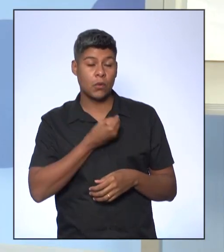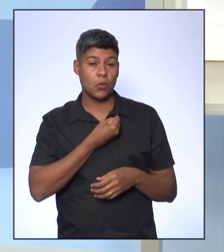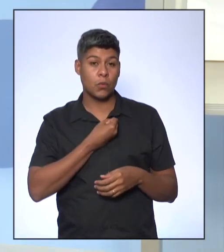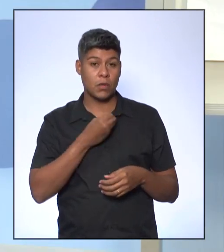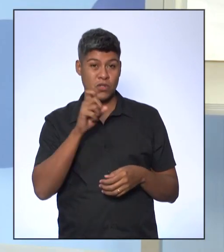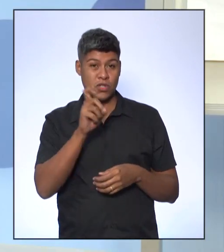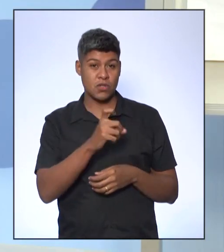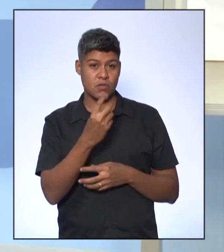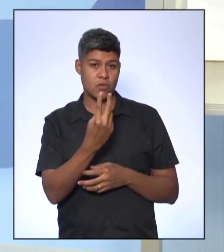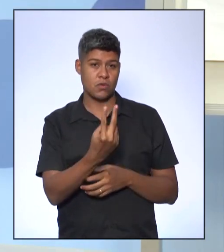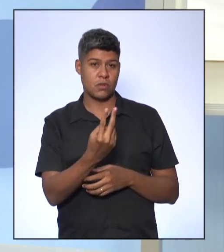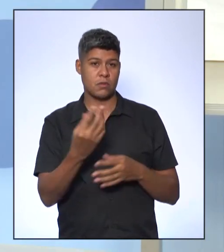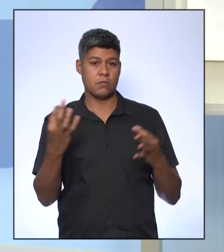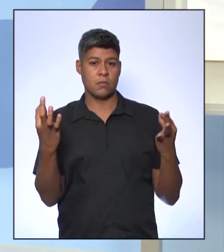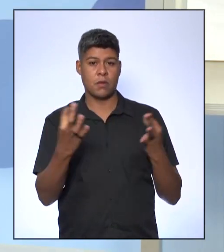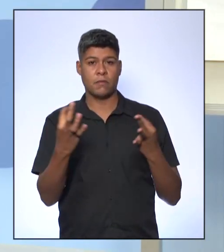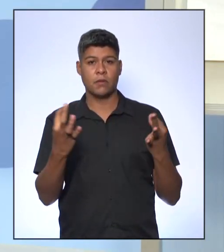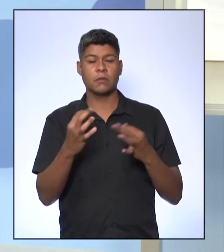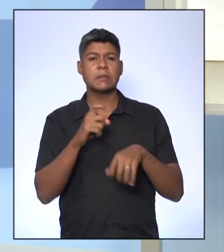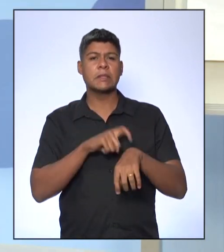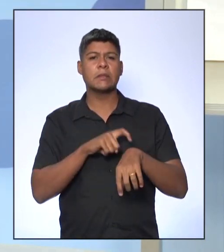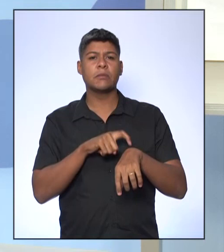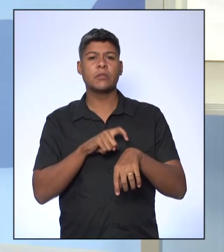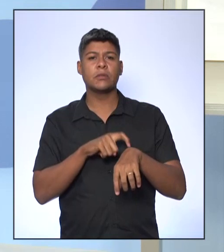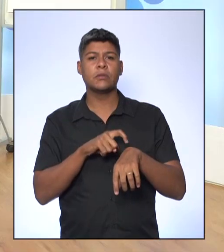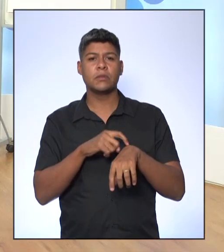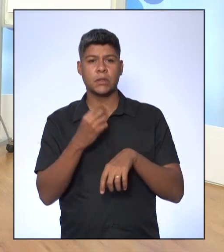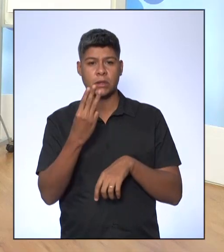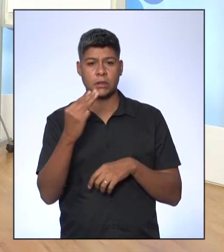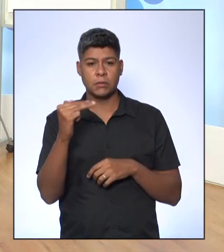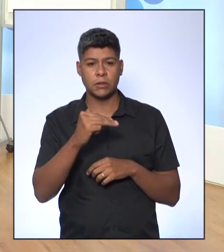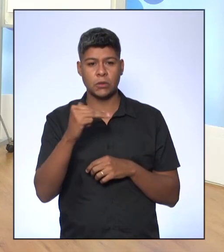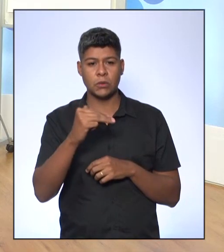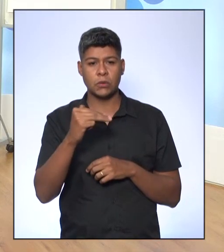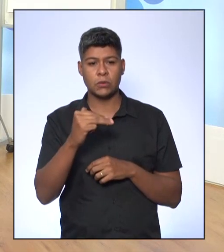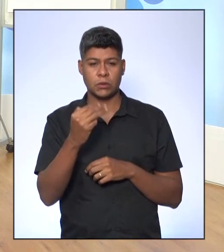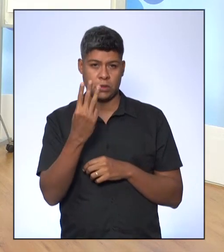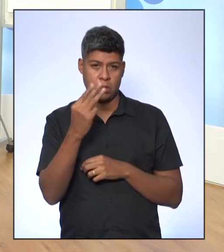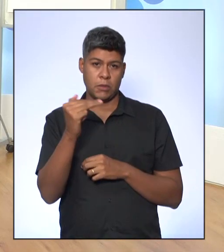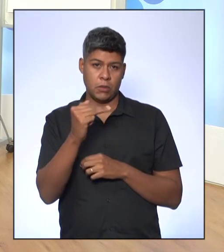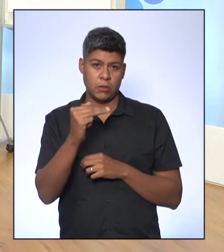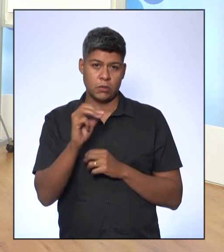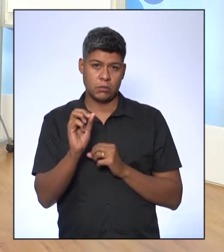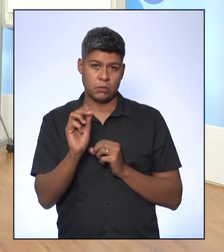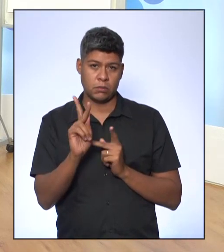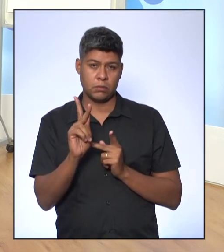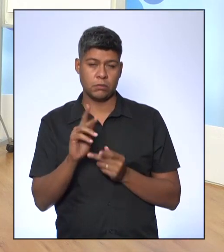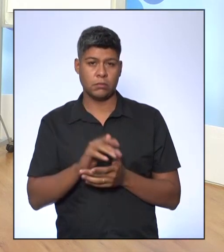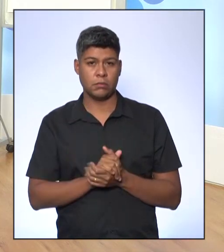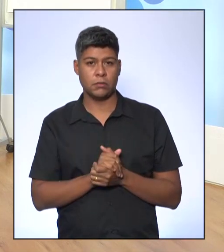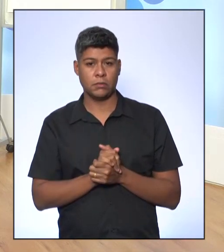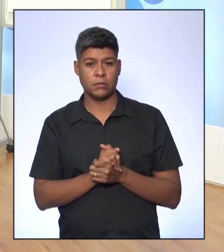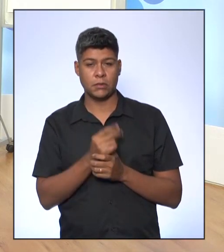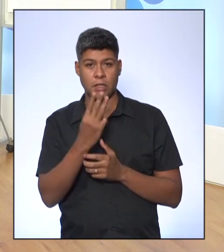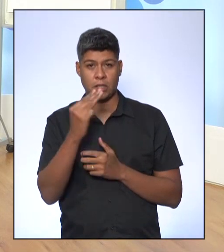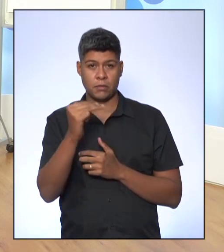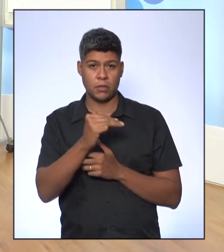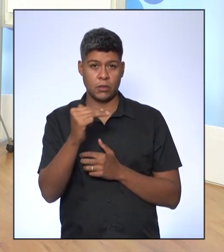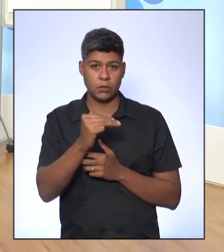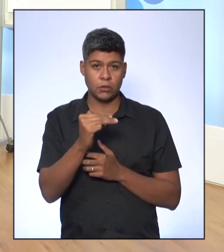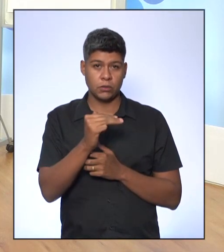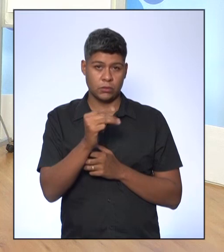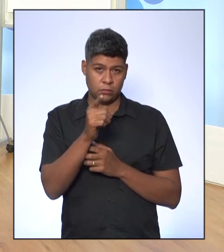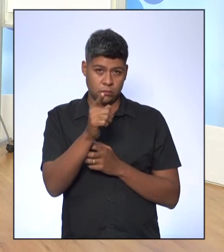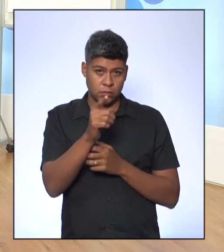dois, não é isso? Perfeito. Perfeito? Quanto tempo? Acho Uns que 3 minutos, 4? 3 minutinhos tá bom. 3 minutos? 3 minutos. Beleza, então 3 minutos para